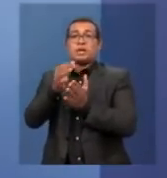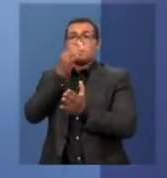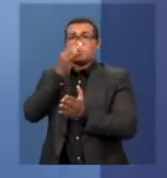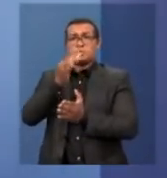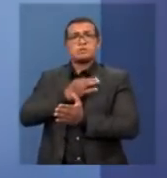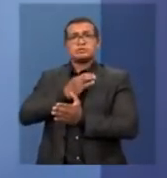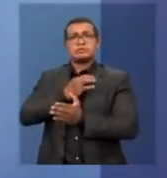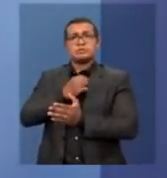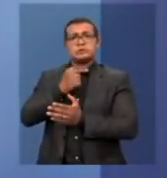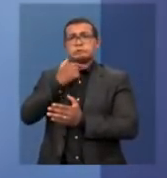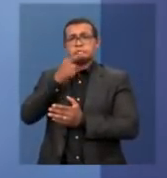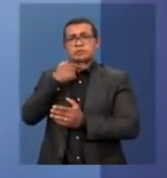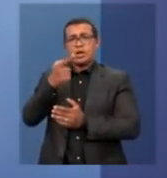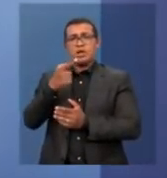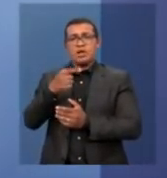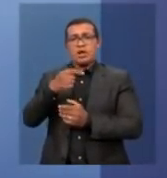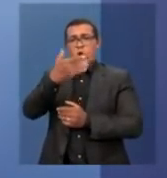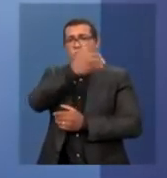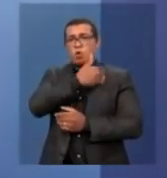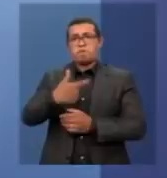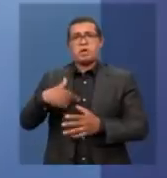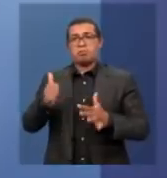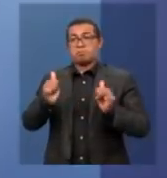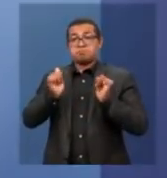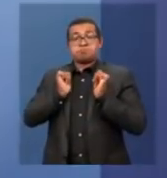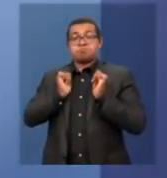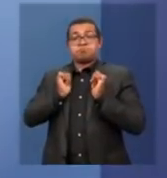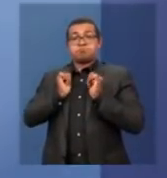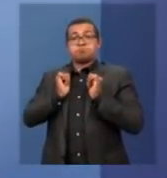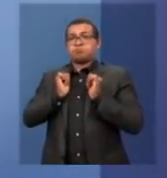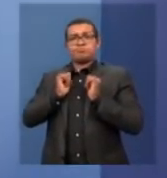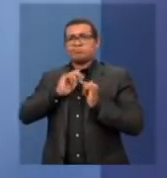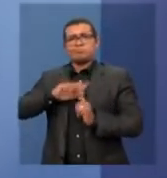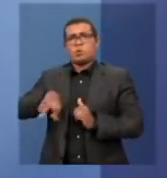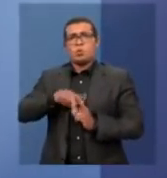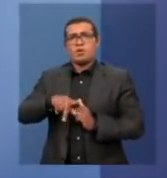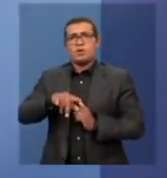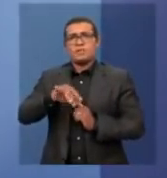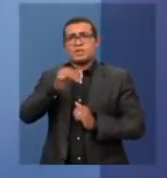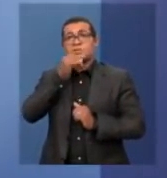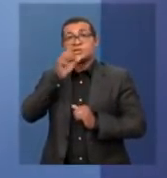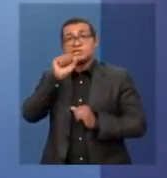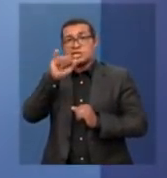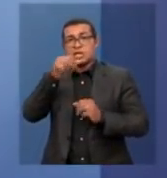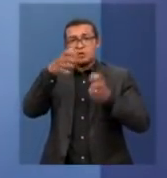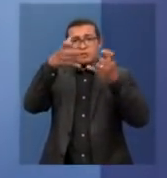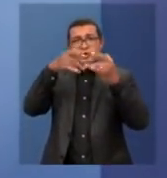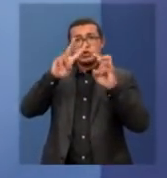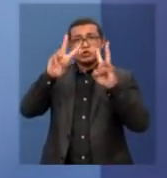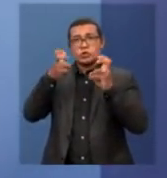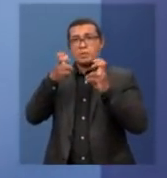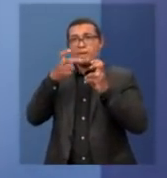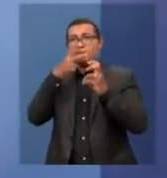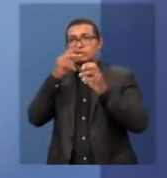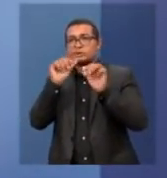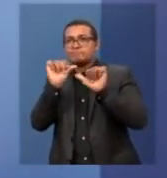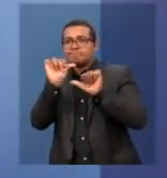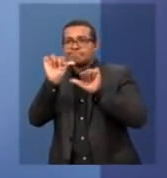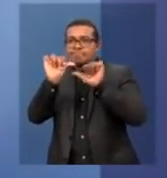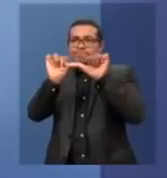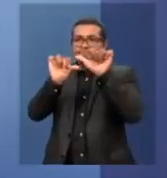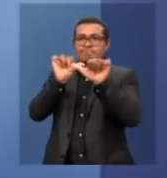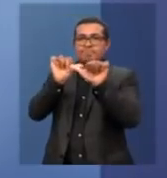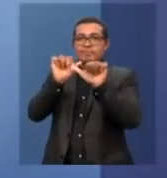ser indiferente a isso quando eu falo e consertar você sabe do que estou falando quando fala em colocar a saúde pé